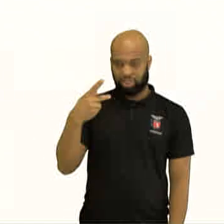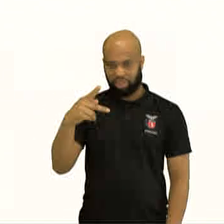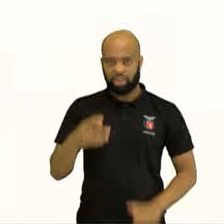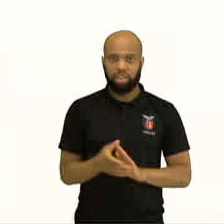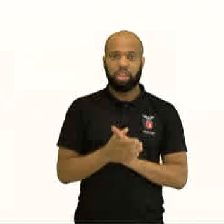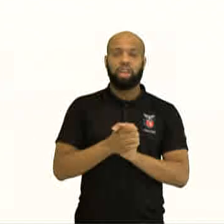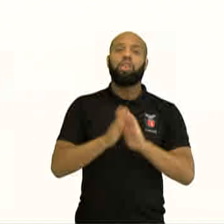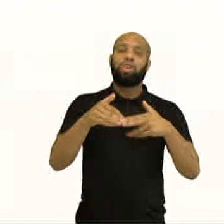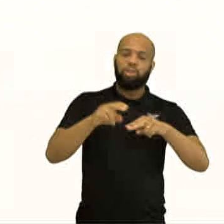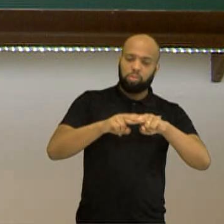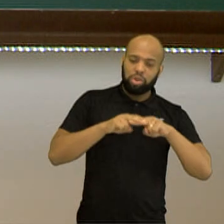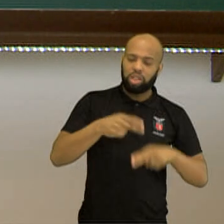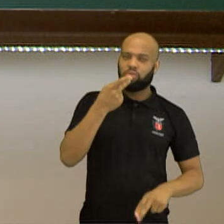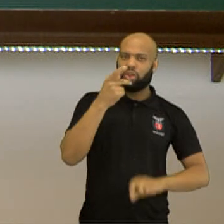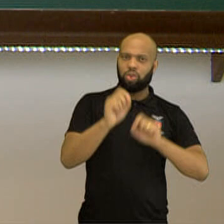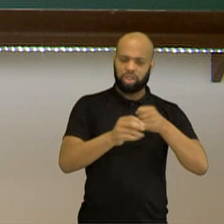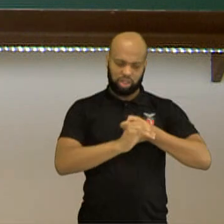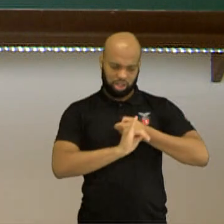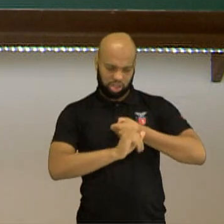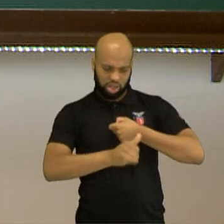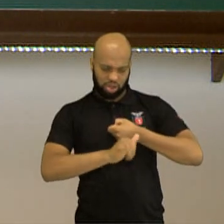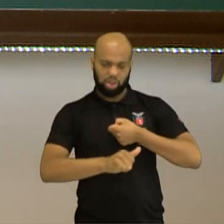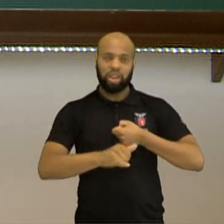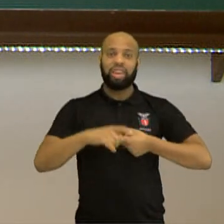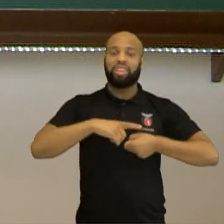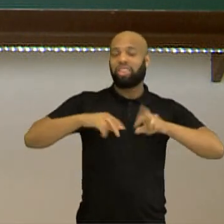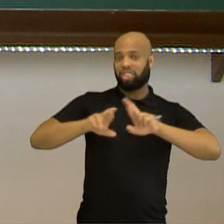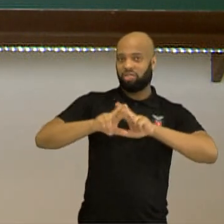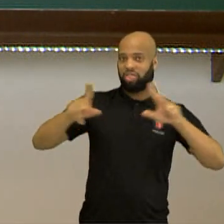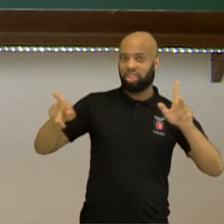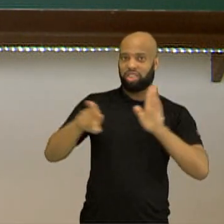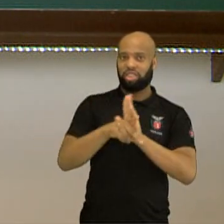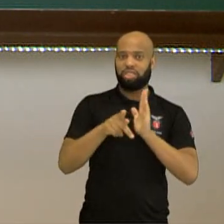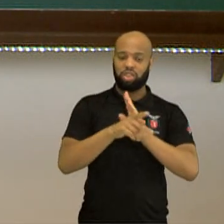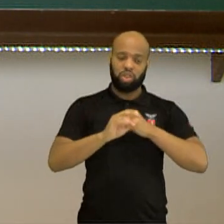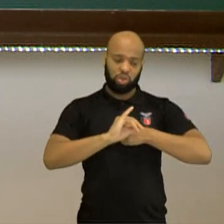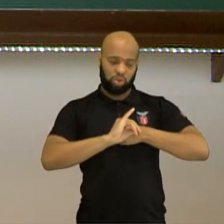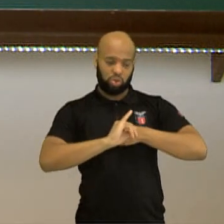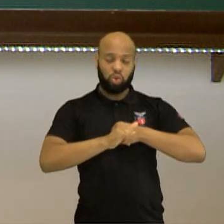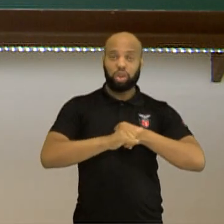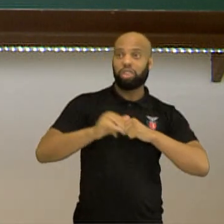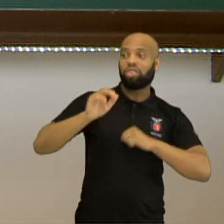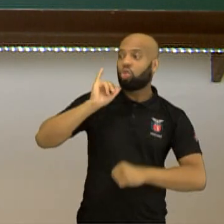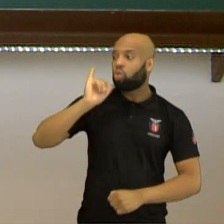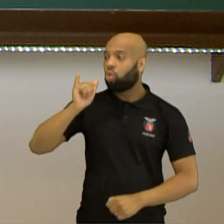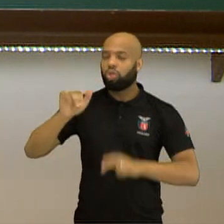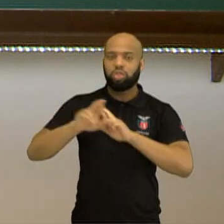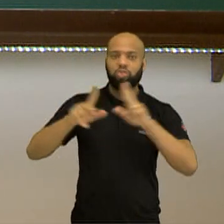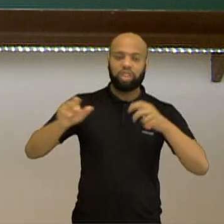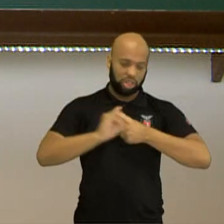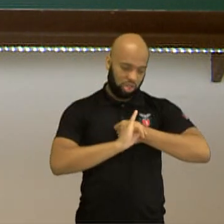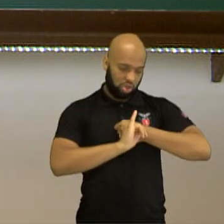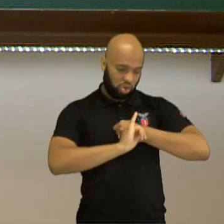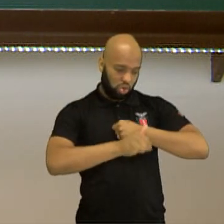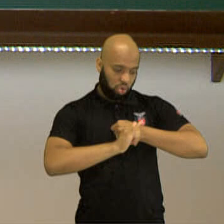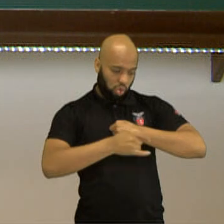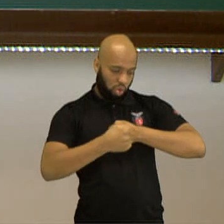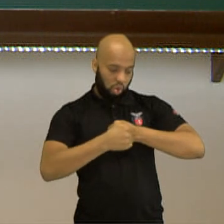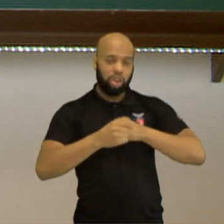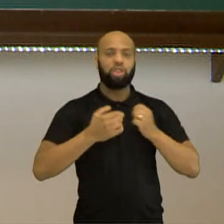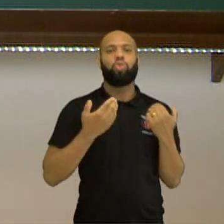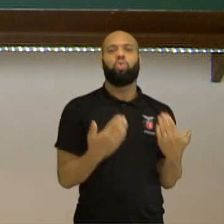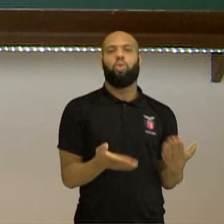a gente diz assim que a crônica, ela se difere do conto, tal, porque ela é mais suave, tá? Então